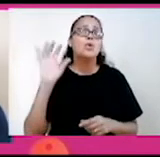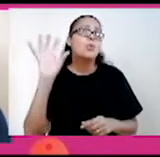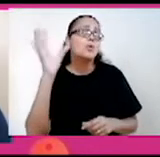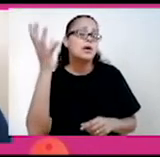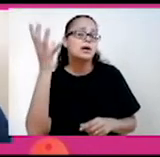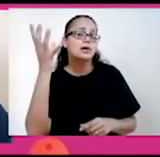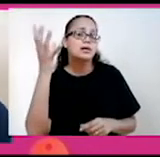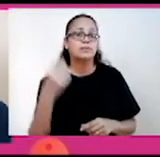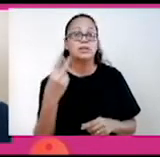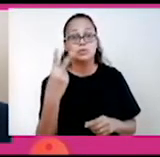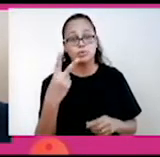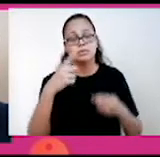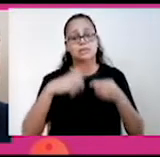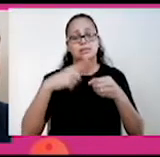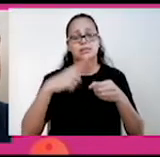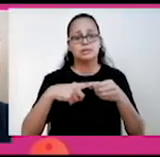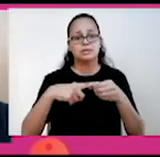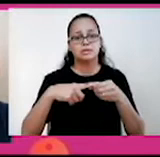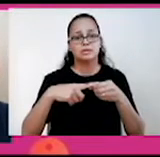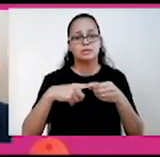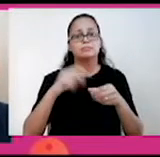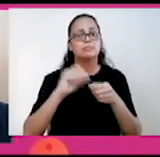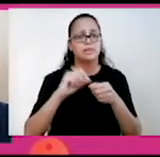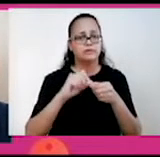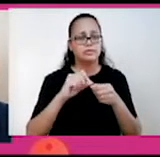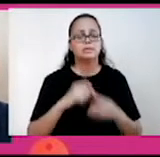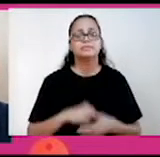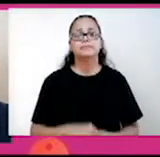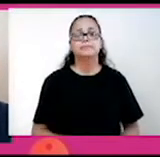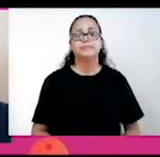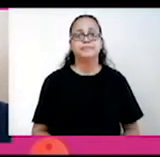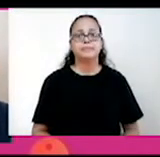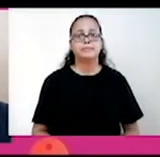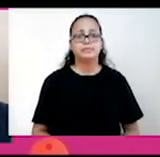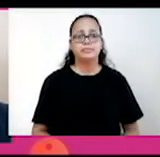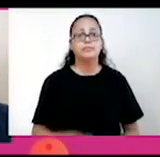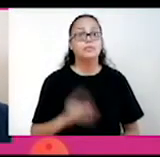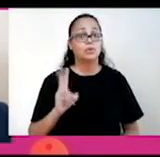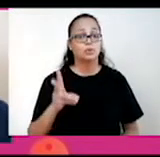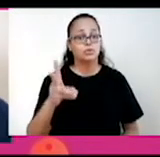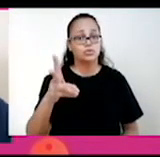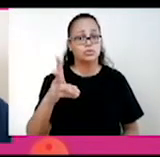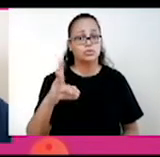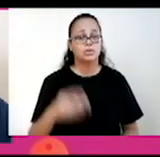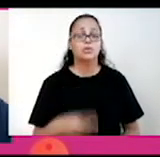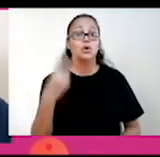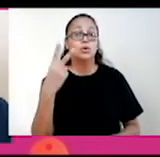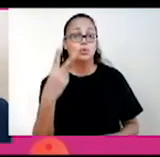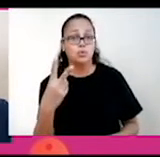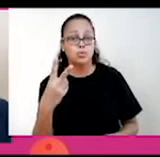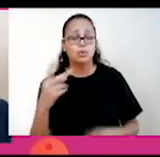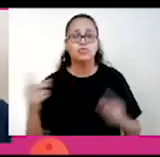clima, a diferença do clima entre essas duas cidades. Assim que você vai resolver essa questão 2, tá bom? Continuando, vamos então ver os tipos de